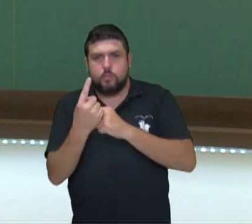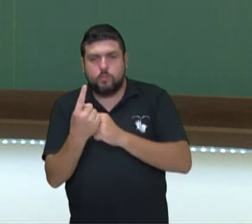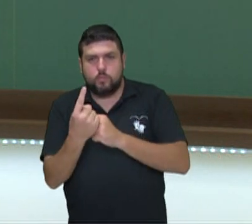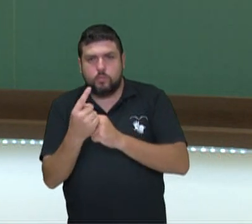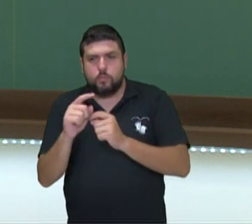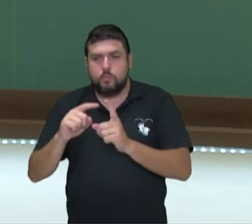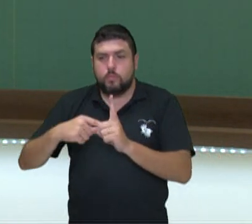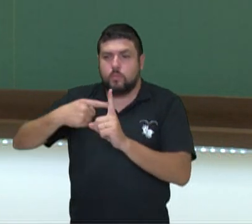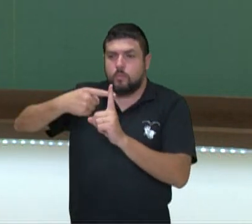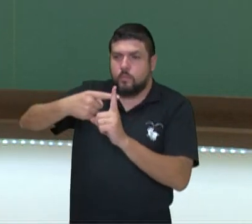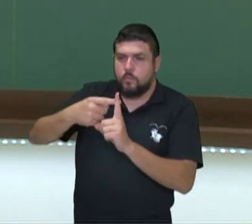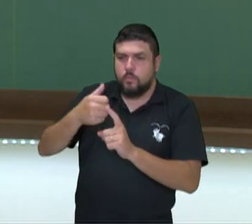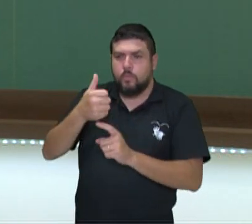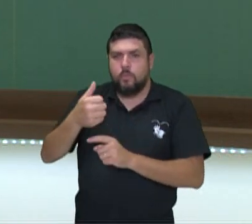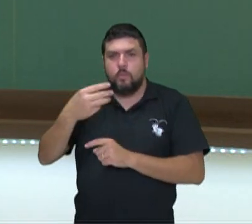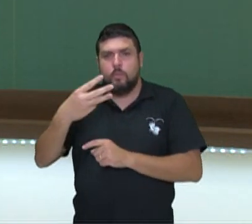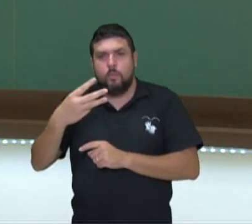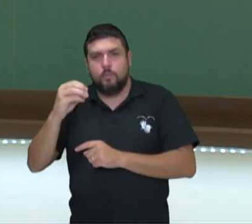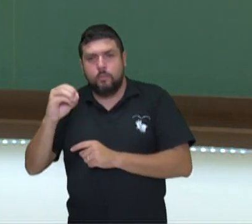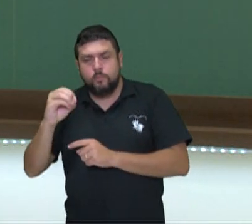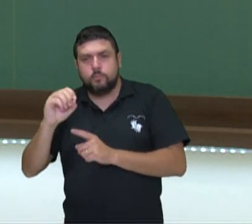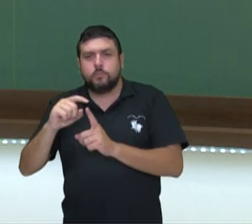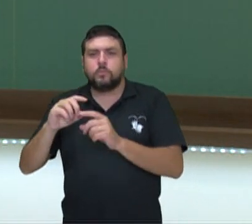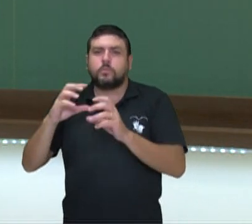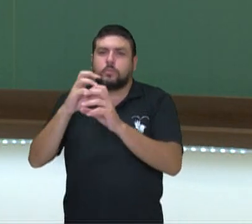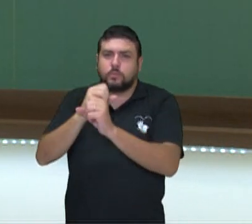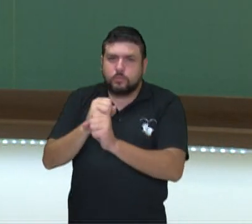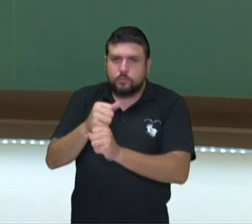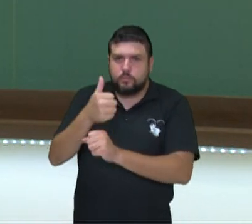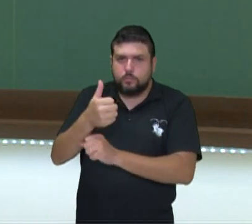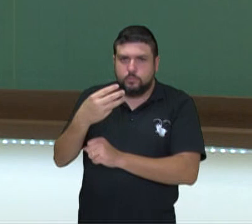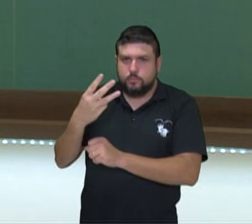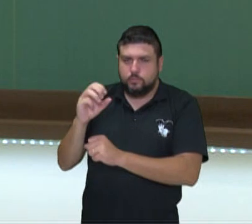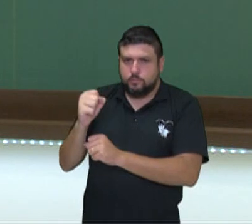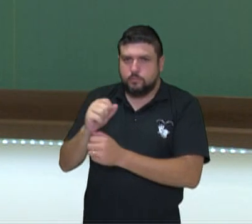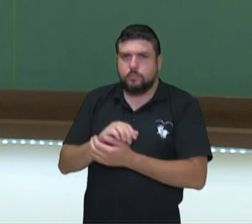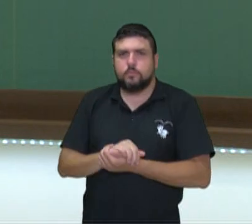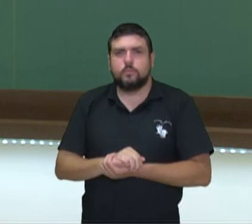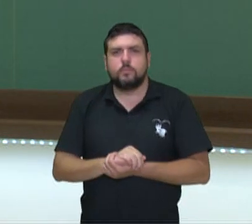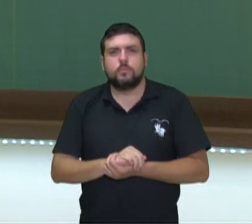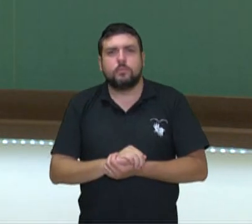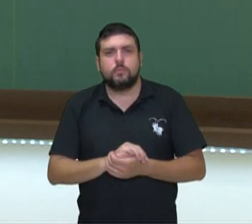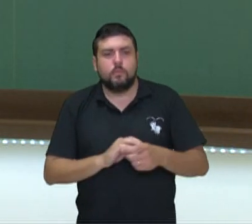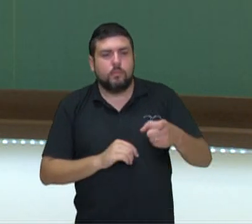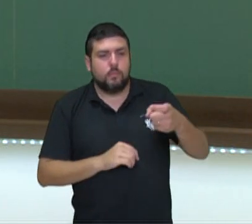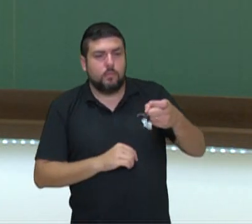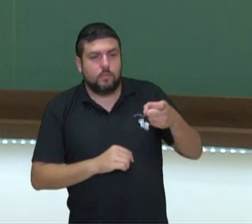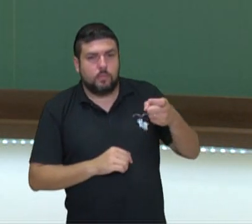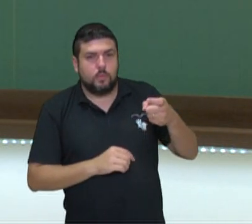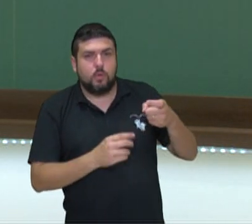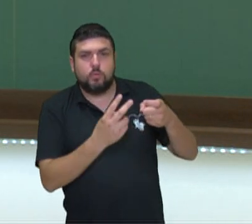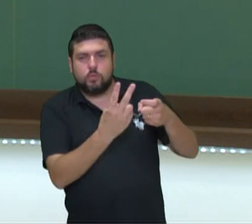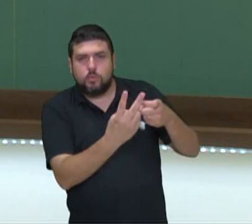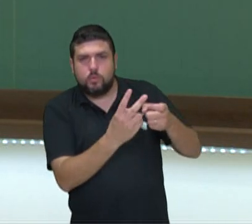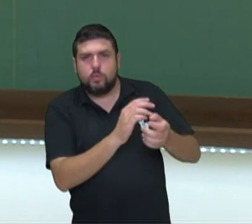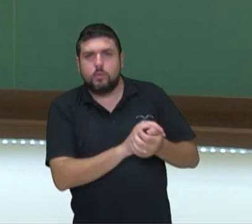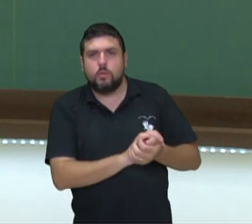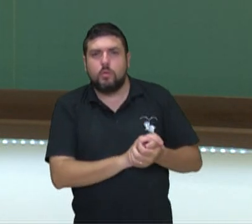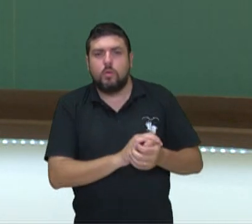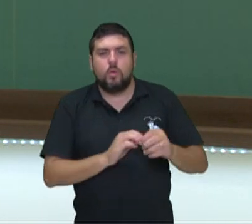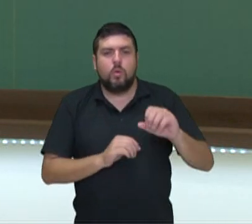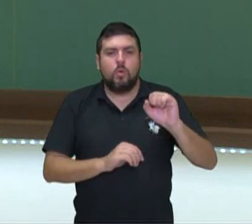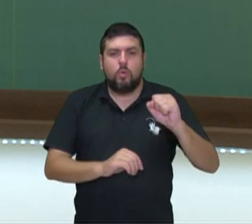mais 130, 138, tá vendo como vai fechando? X igual a 2, 8 vezes 2,